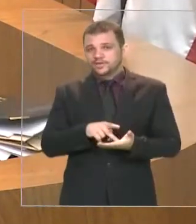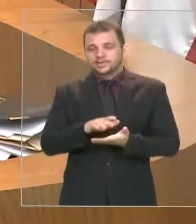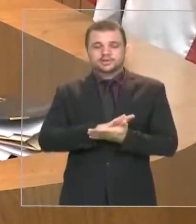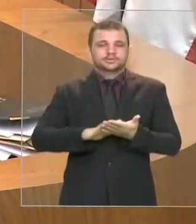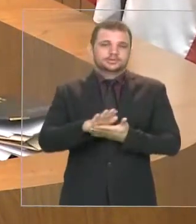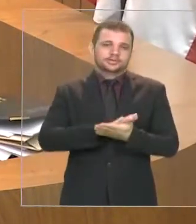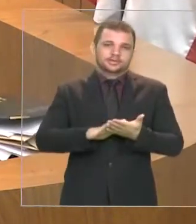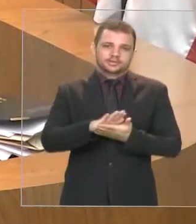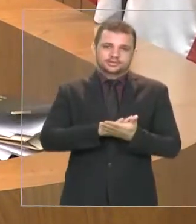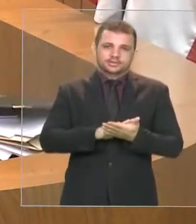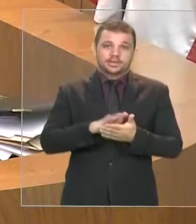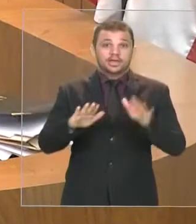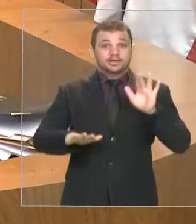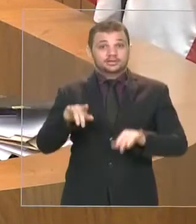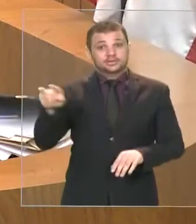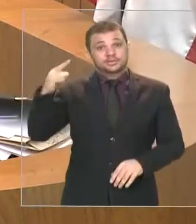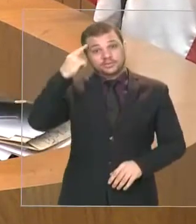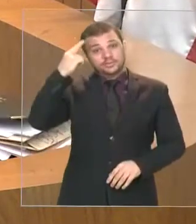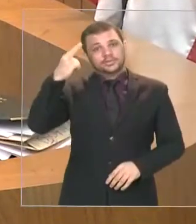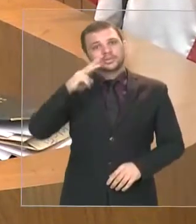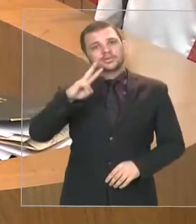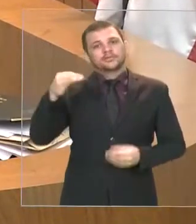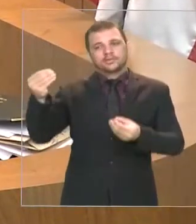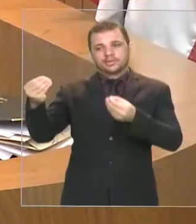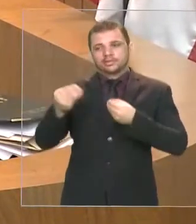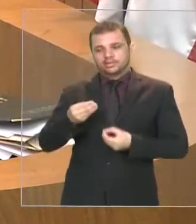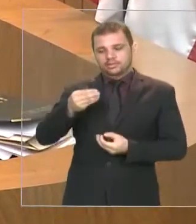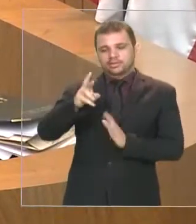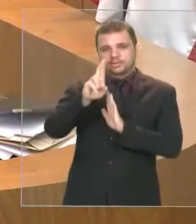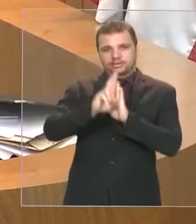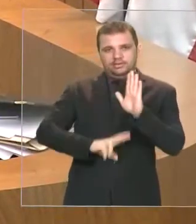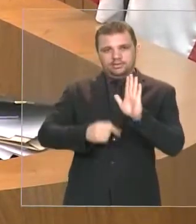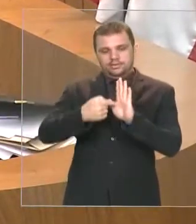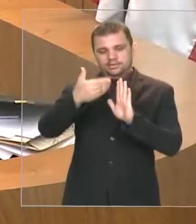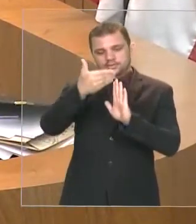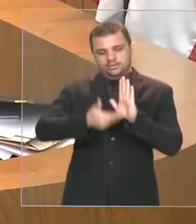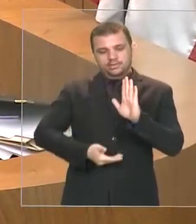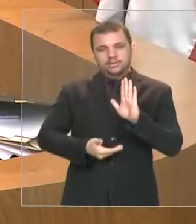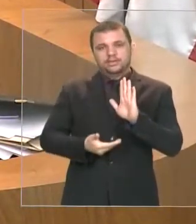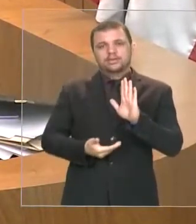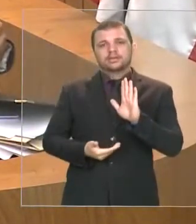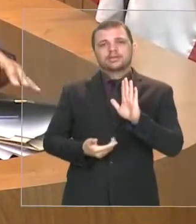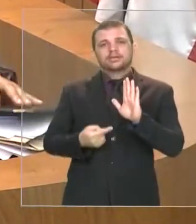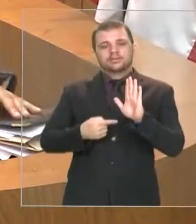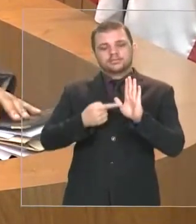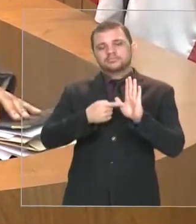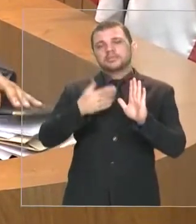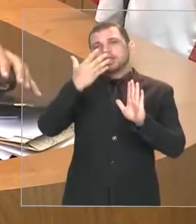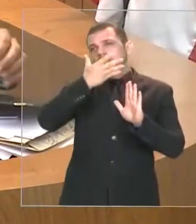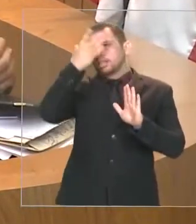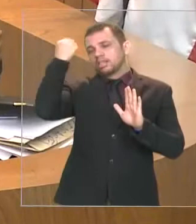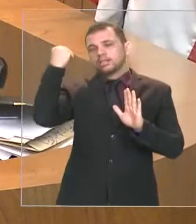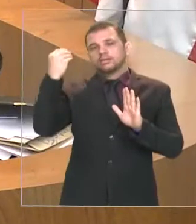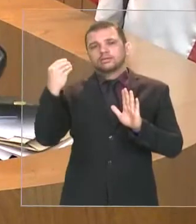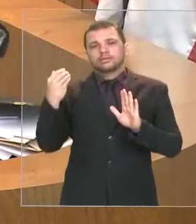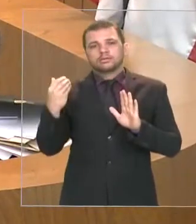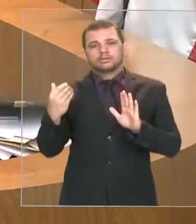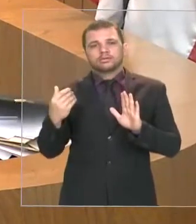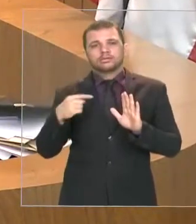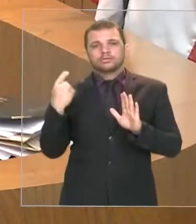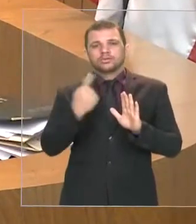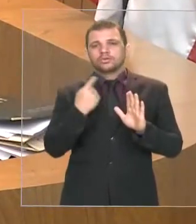achassem que nós iríamos receber esta relação e essa relação iria passar em brancas nuvens, que não